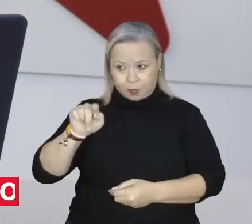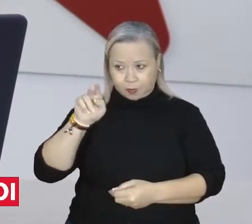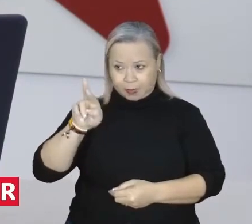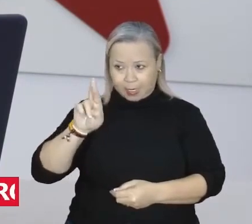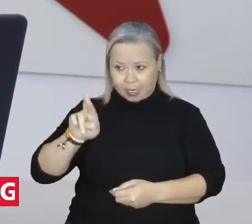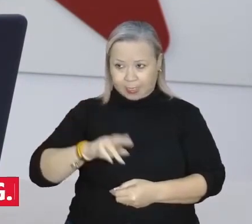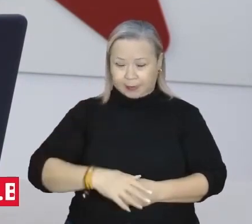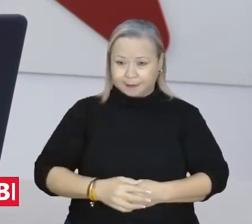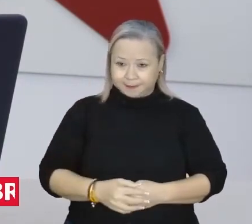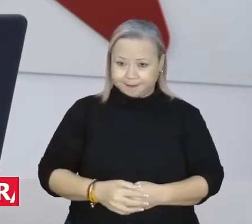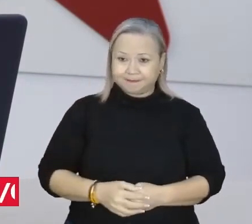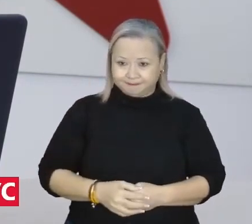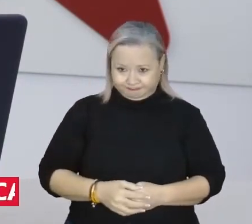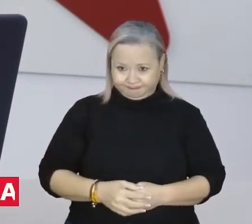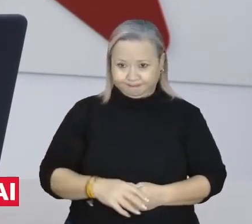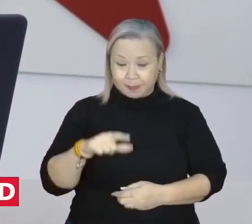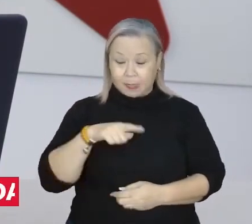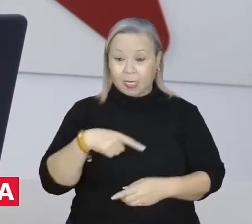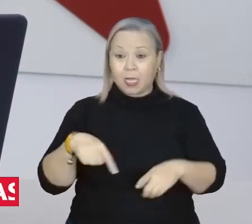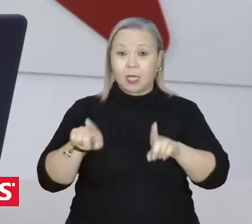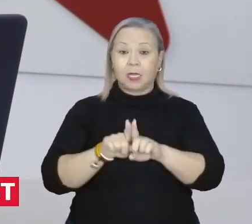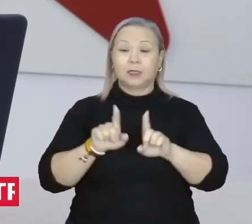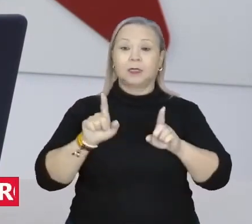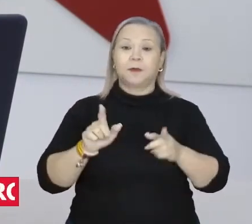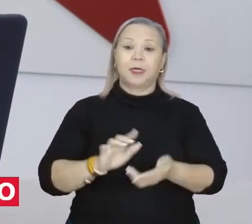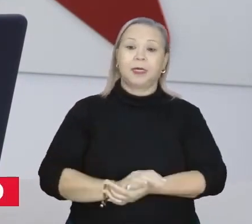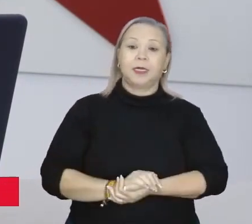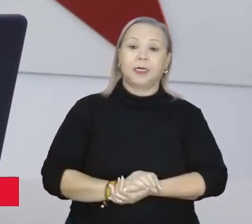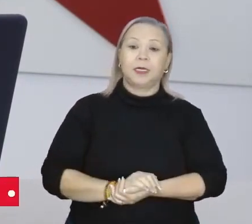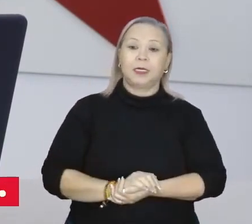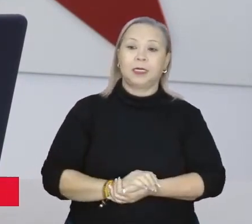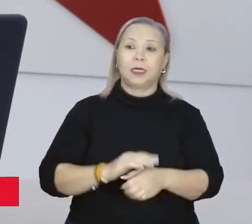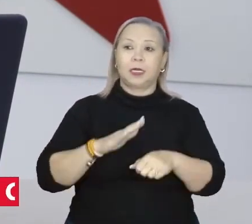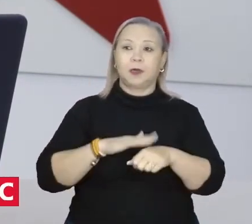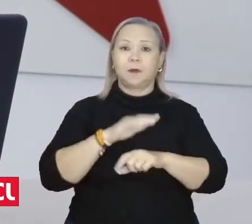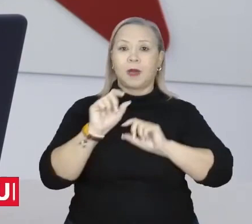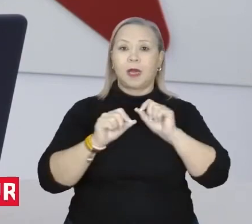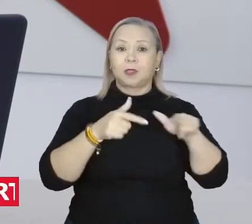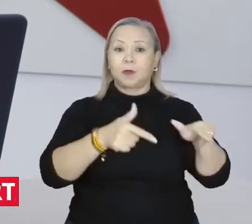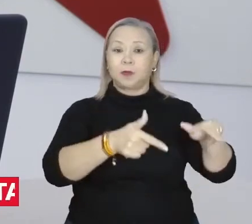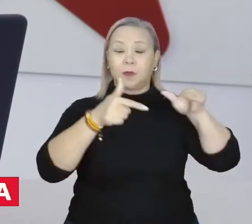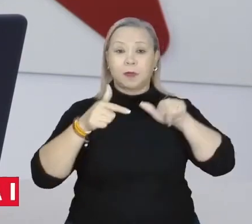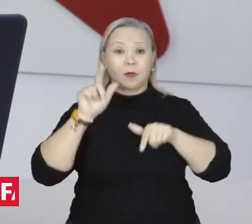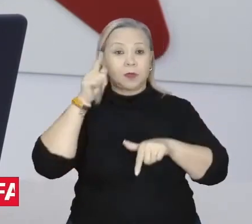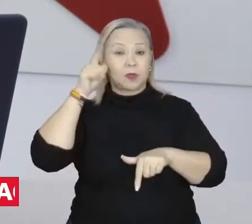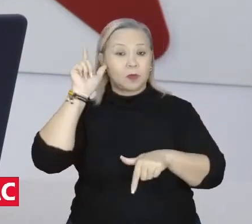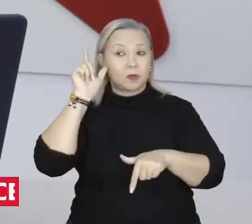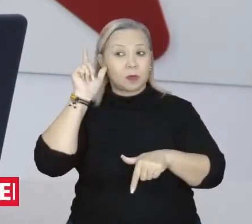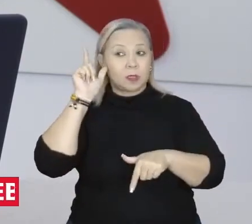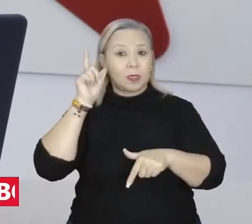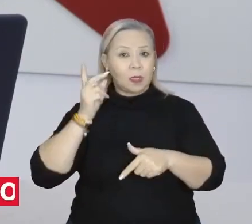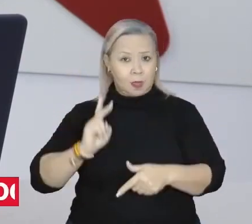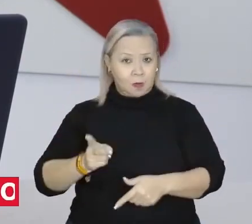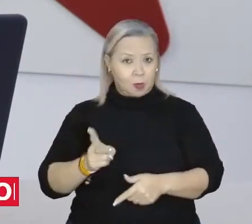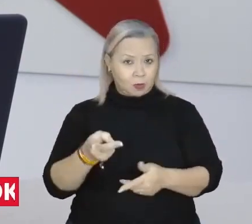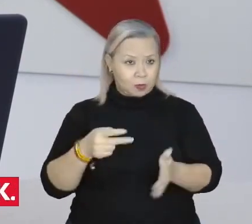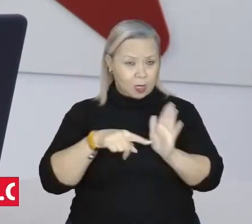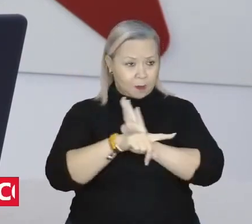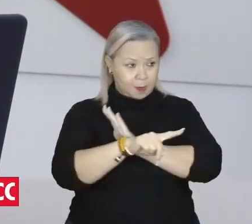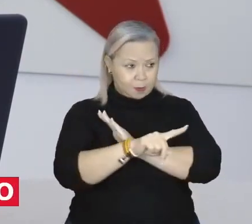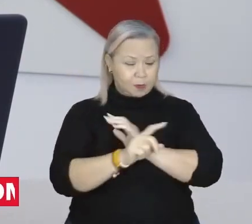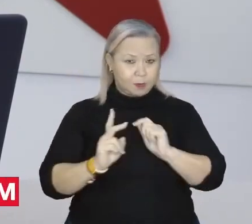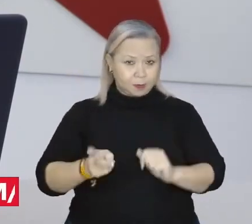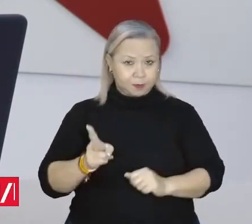doe.pt.org.br. E a gente tem aqui também um pouquinho mais sobre a diplomação de ontem. Eu quero saber se eu posso seguir aqui, produção. Posso,